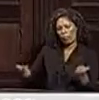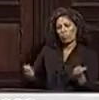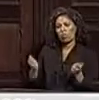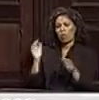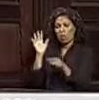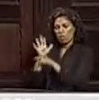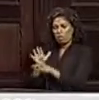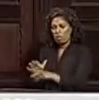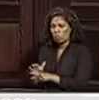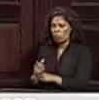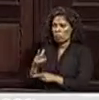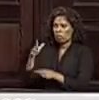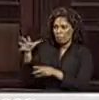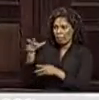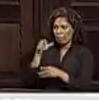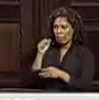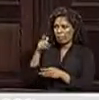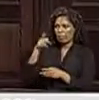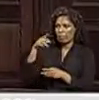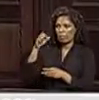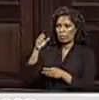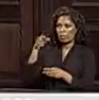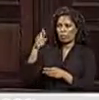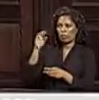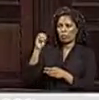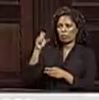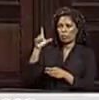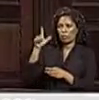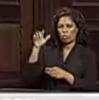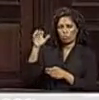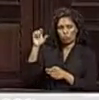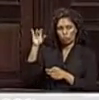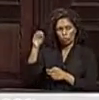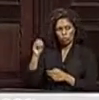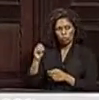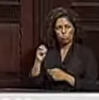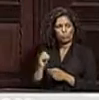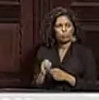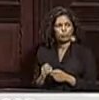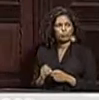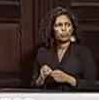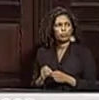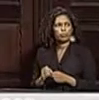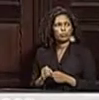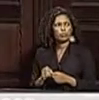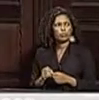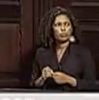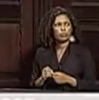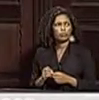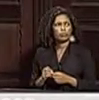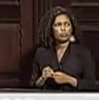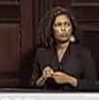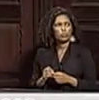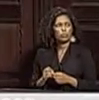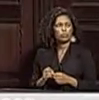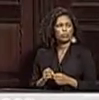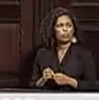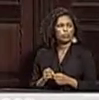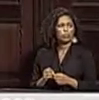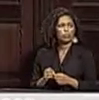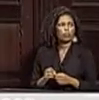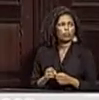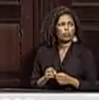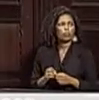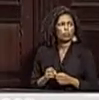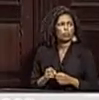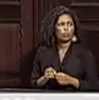de fazer uma política, nesse caso específico, de algo que é absolutamente lesivo para